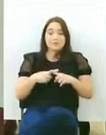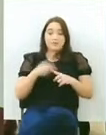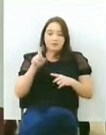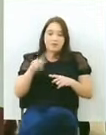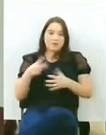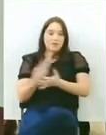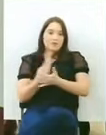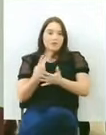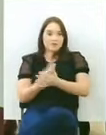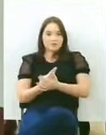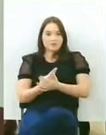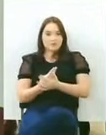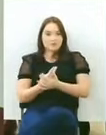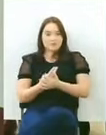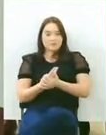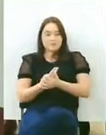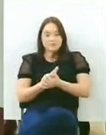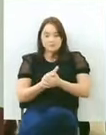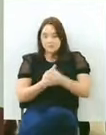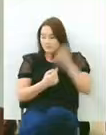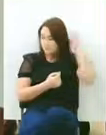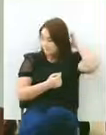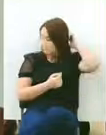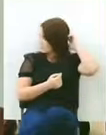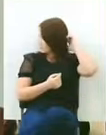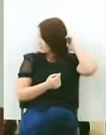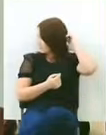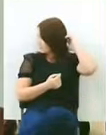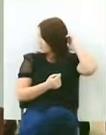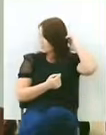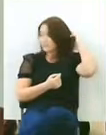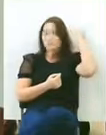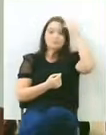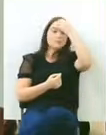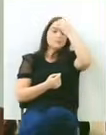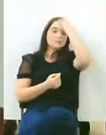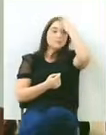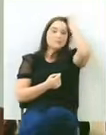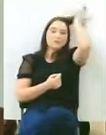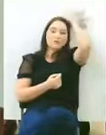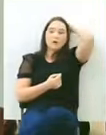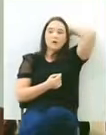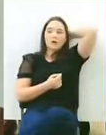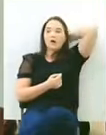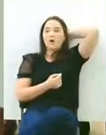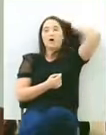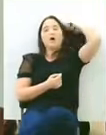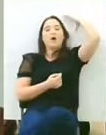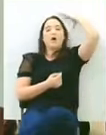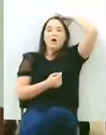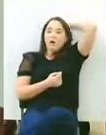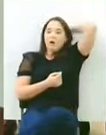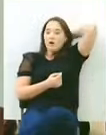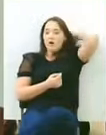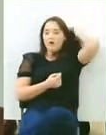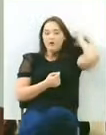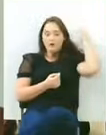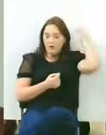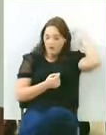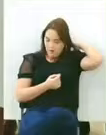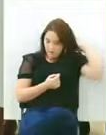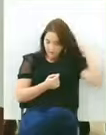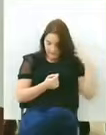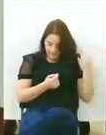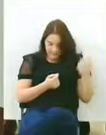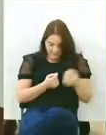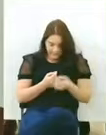vira partidarismo. E sempre que o partidarismo entra na vida de uma igreja, ela se divide